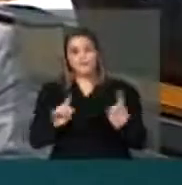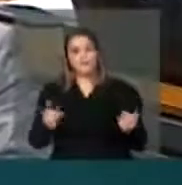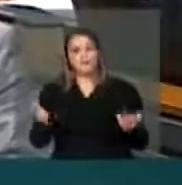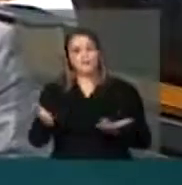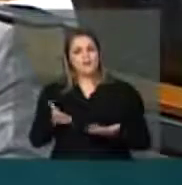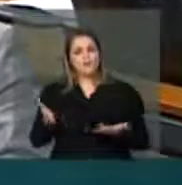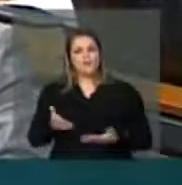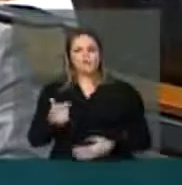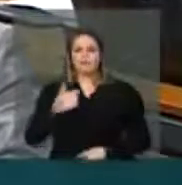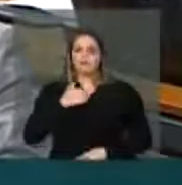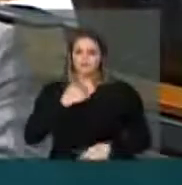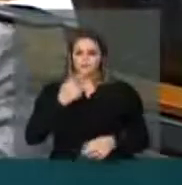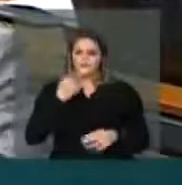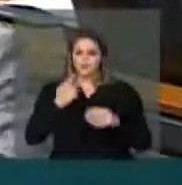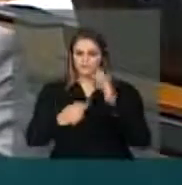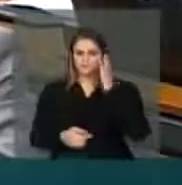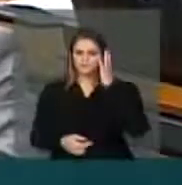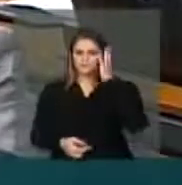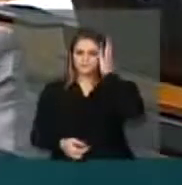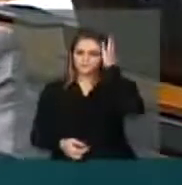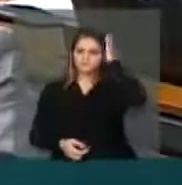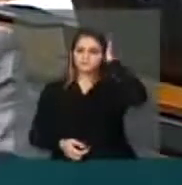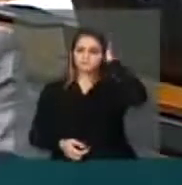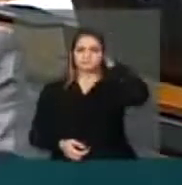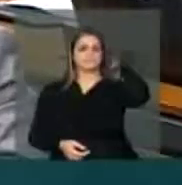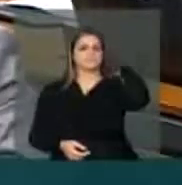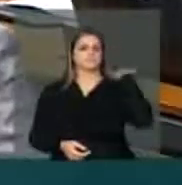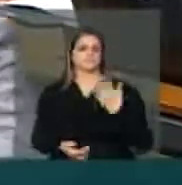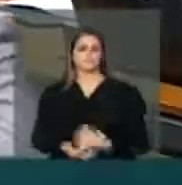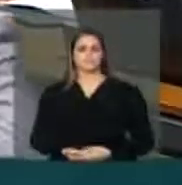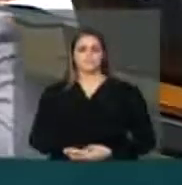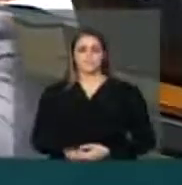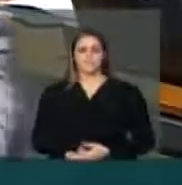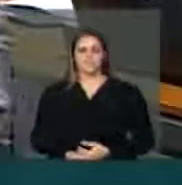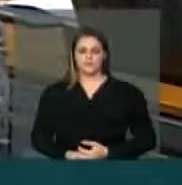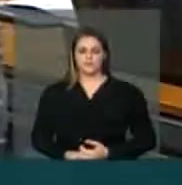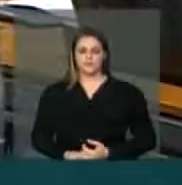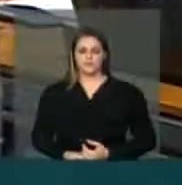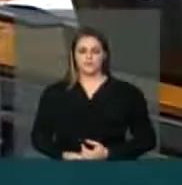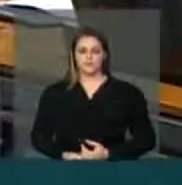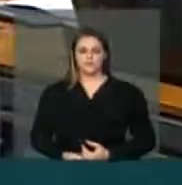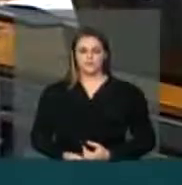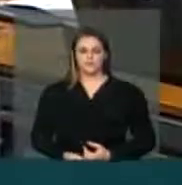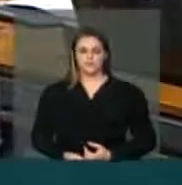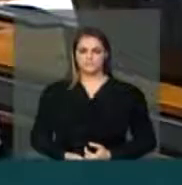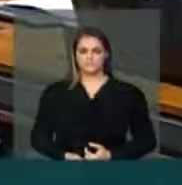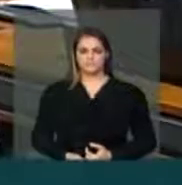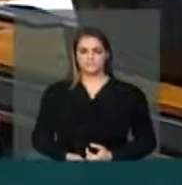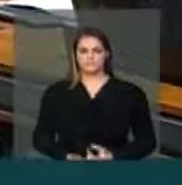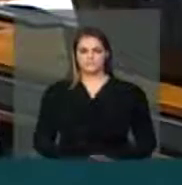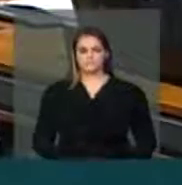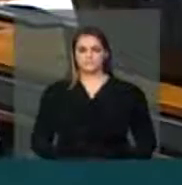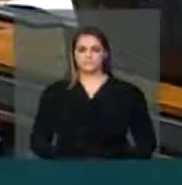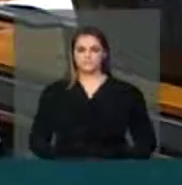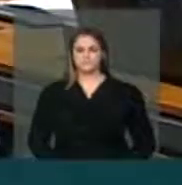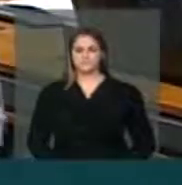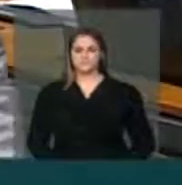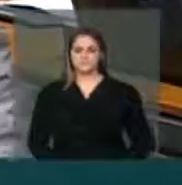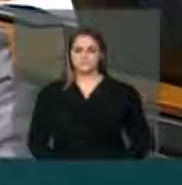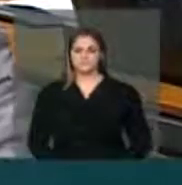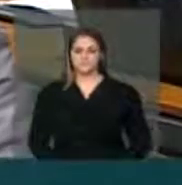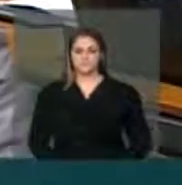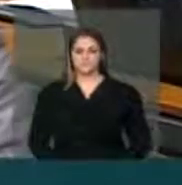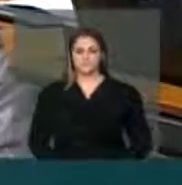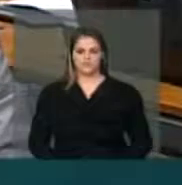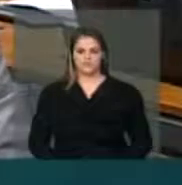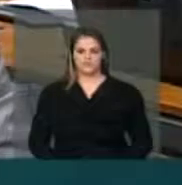das chamadas pedaladas, senhor ministro, eu gostaria de dizer o seguinte: para mim, tem muito pouca... Só